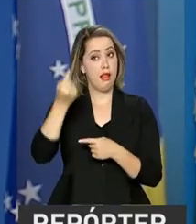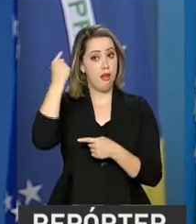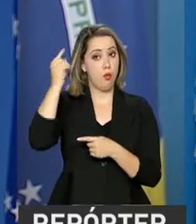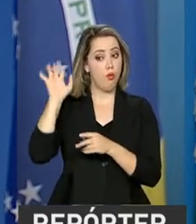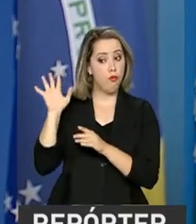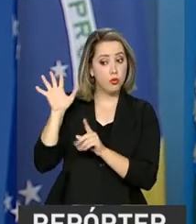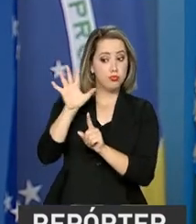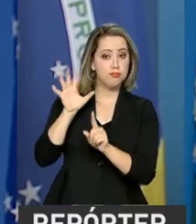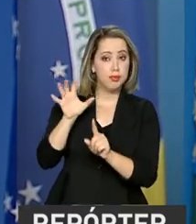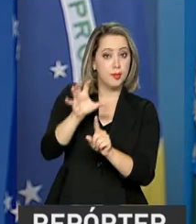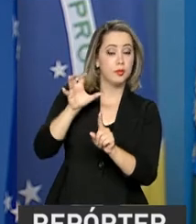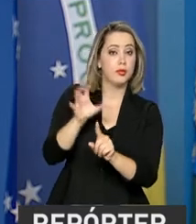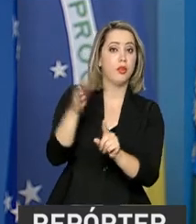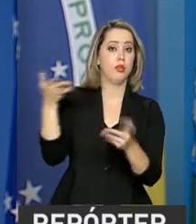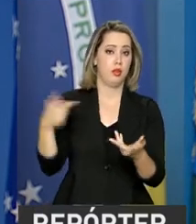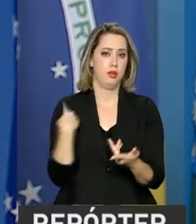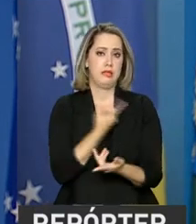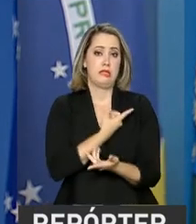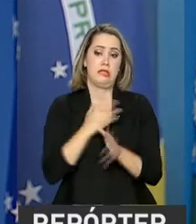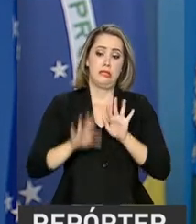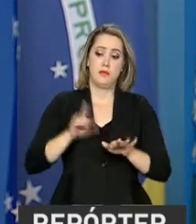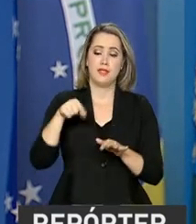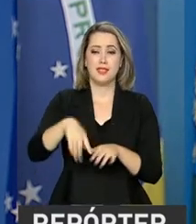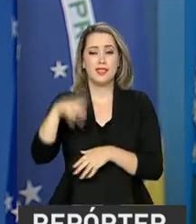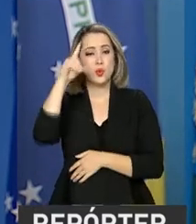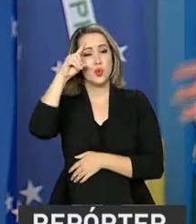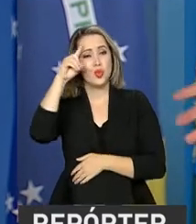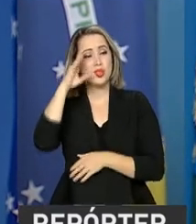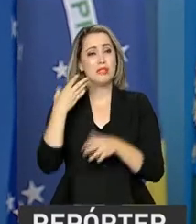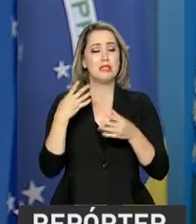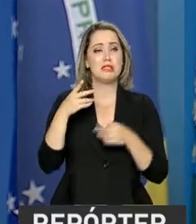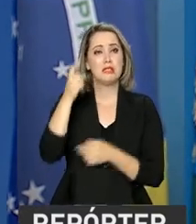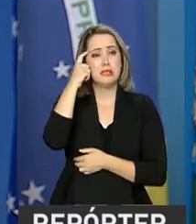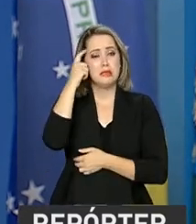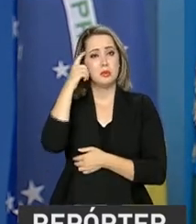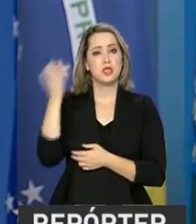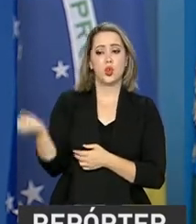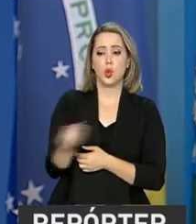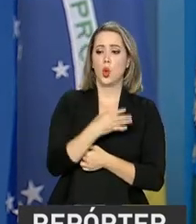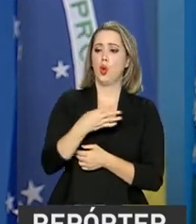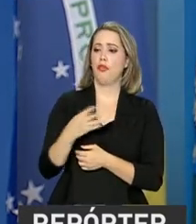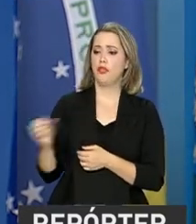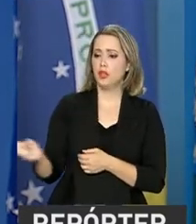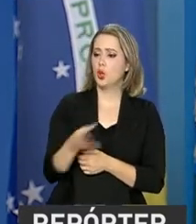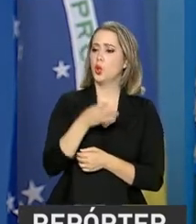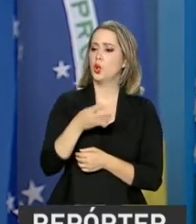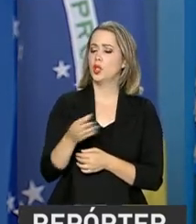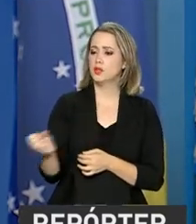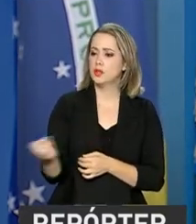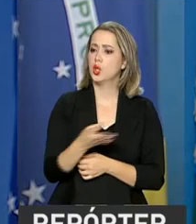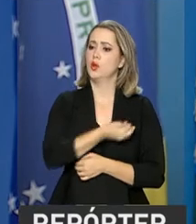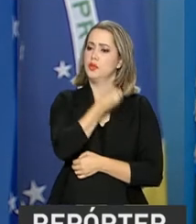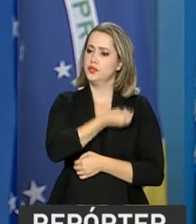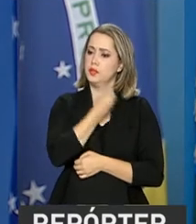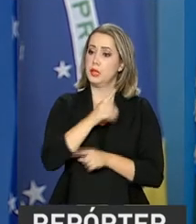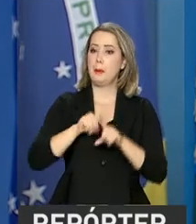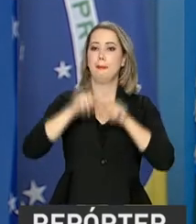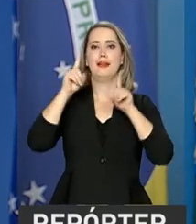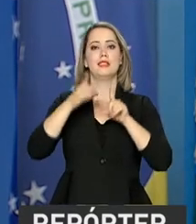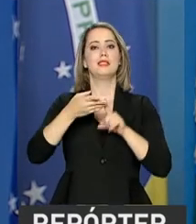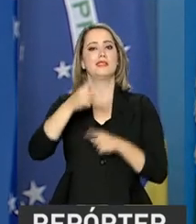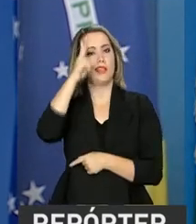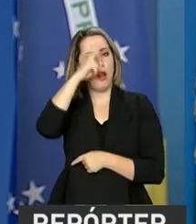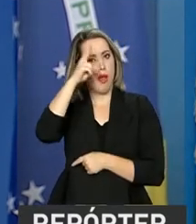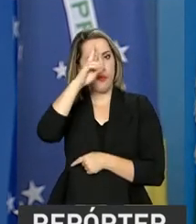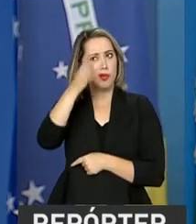muitas e muitas vezes nós nos perdemos no cotidiano da modernidade até mas na verdade são os fatos históricos anteriores